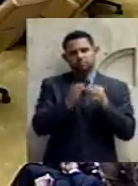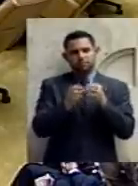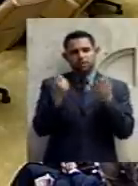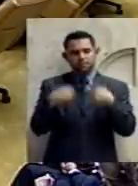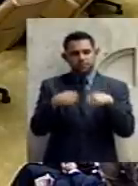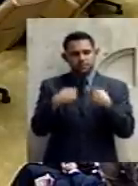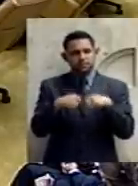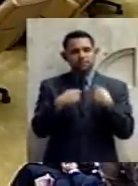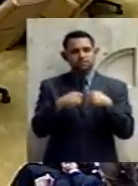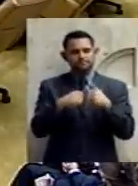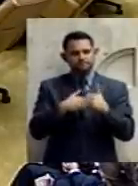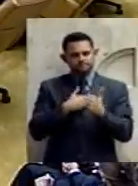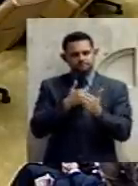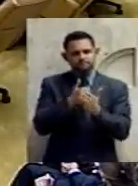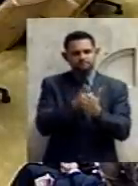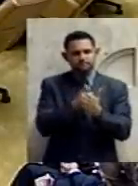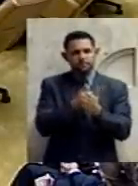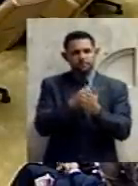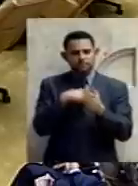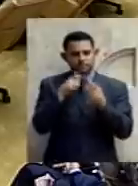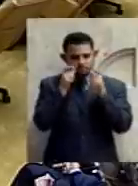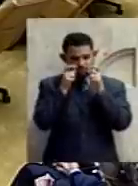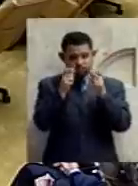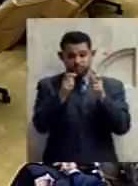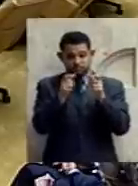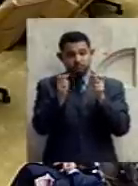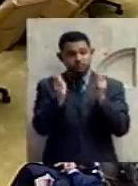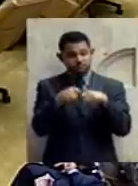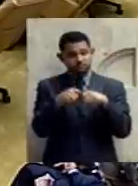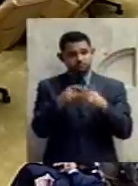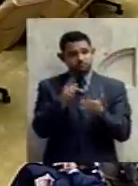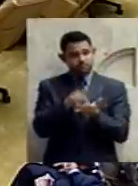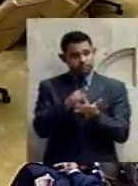ser enfrentados com redobrado empenho.